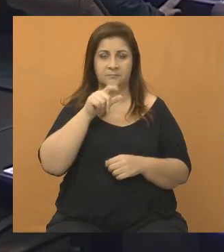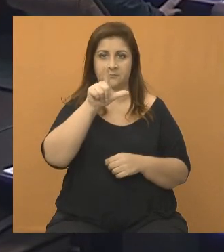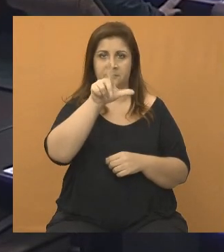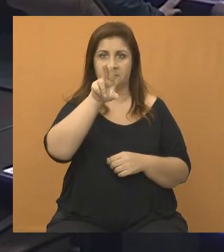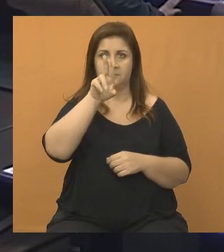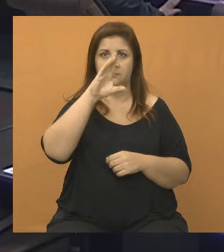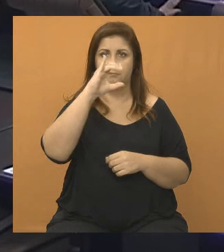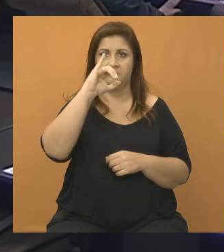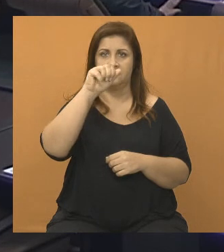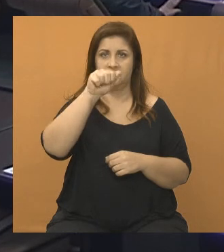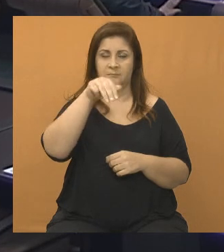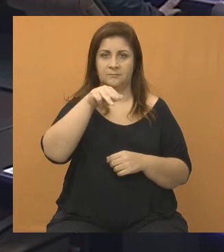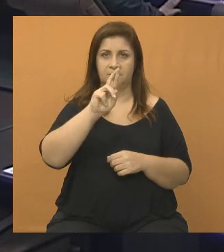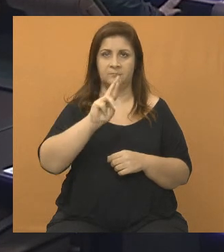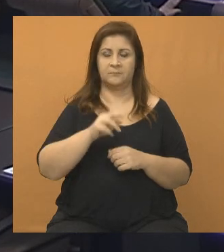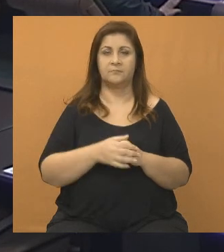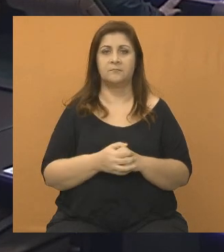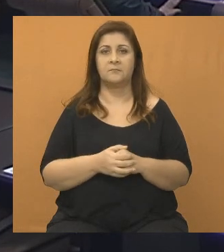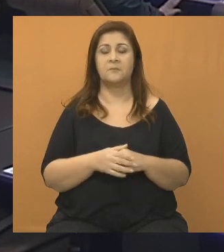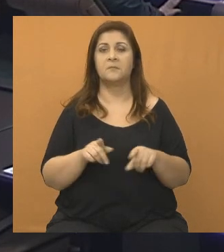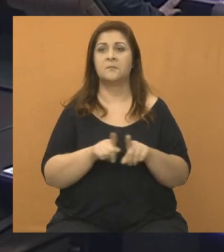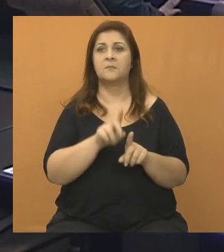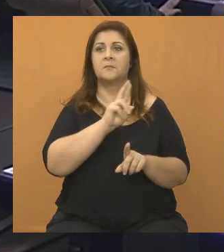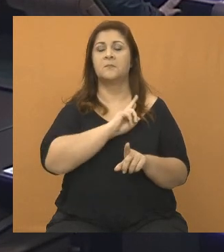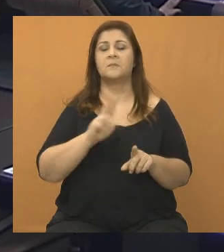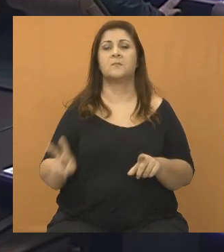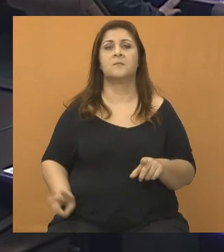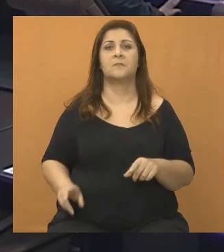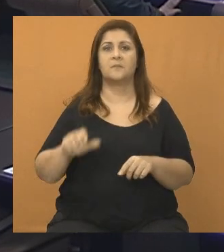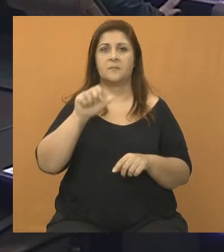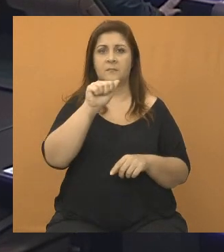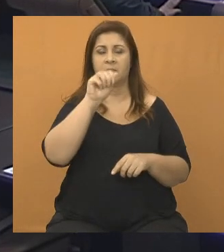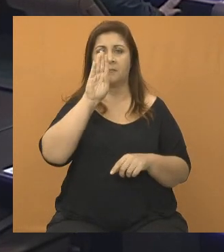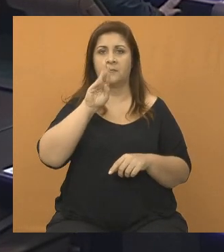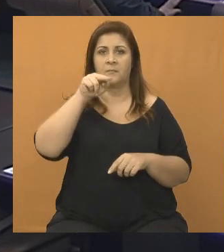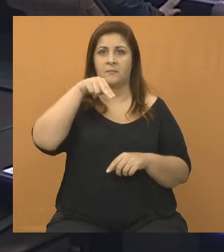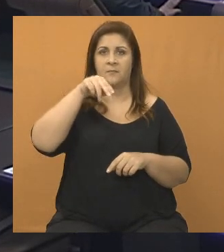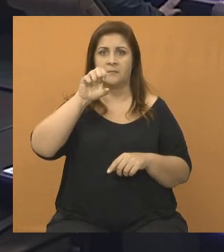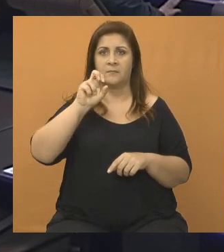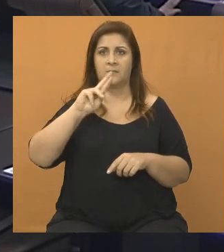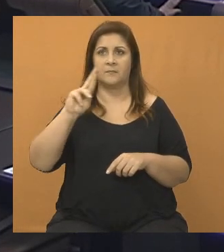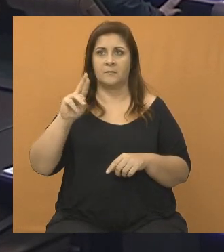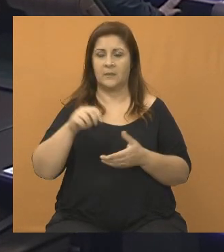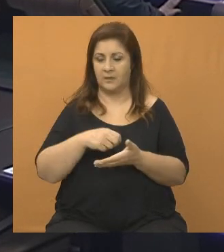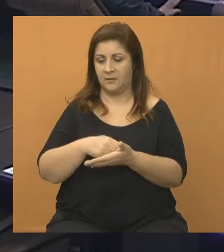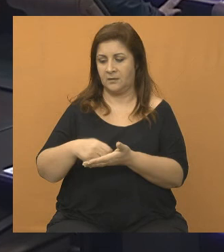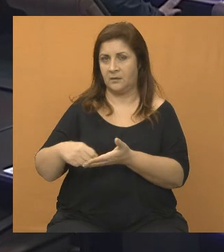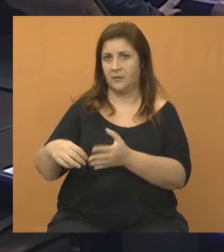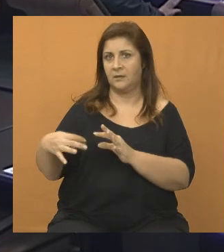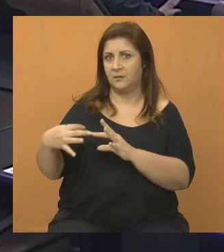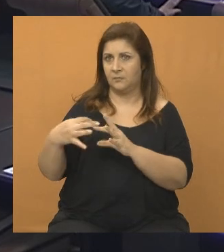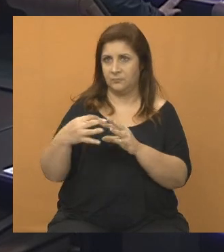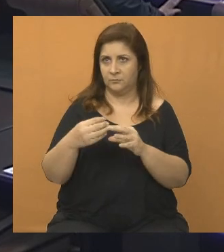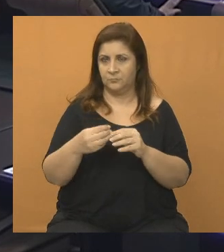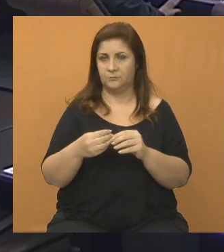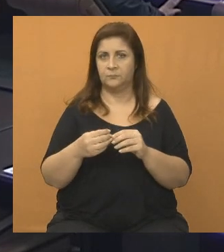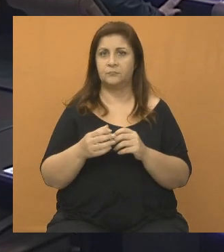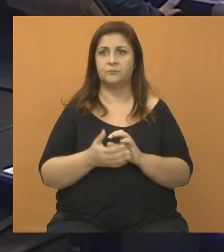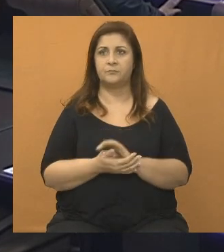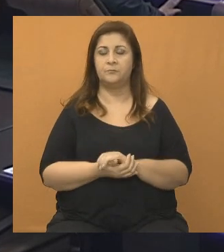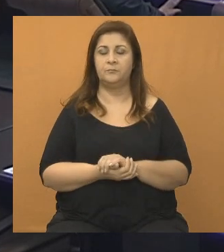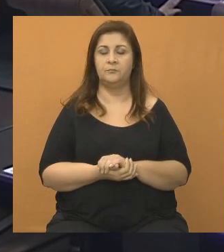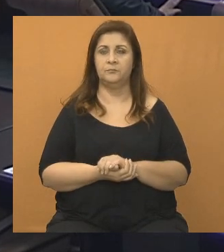Lucimar Ponciano, ao vereador Abre de Madureira, relator da Comissão Permanente